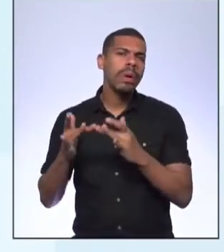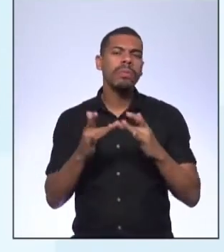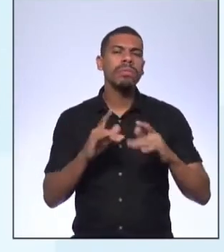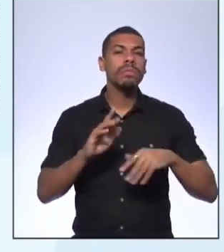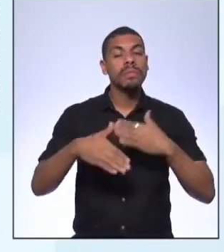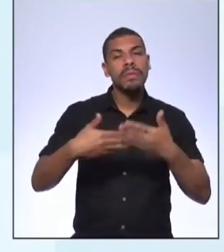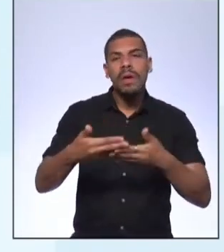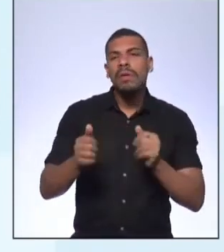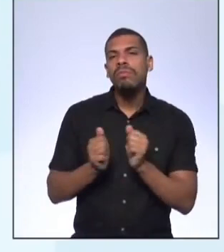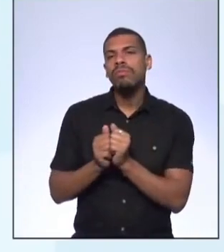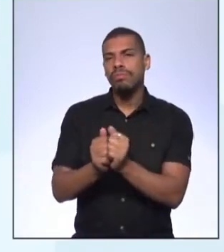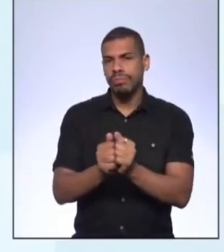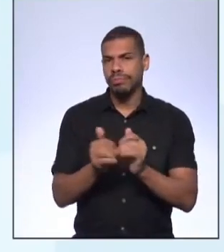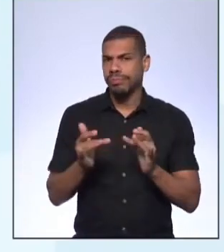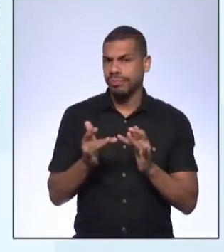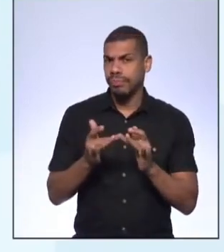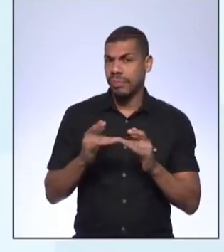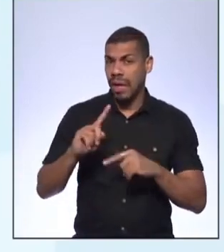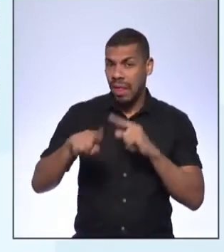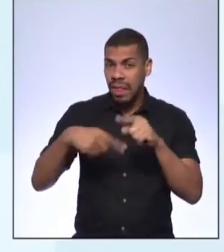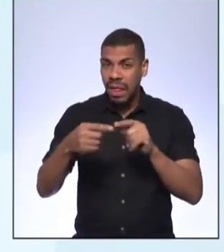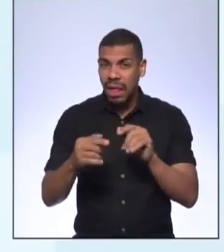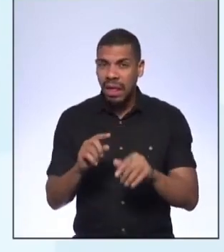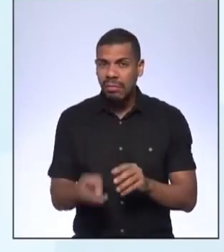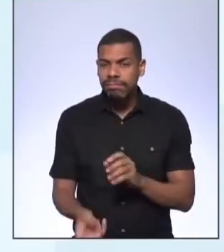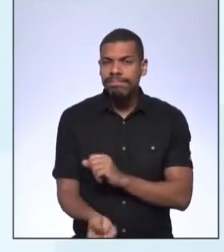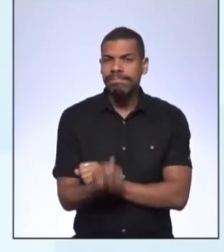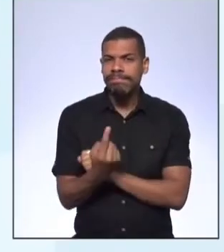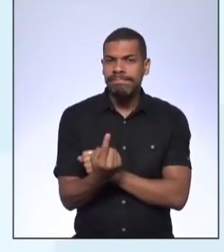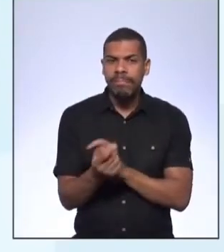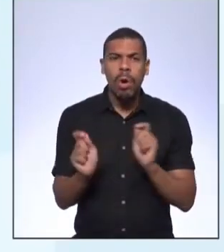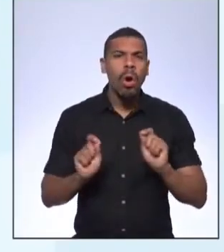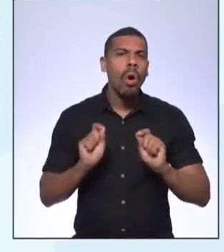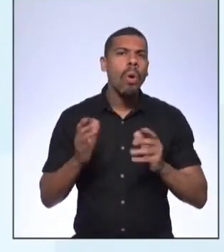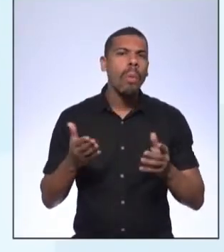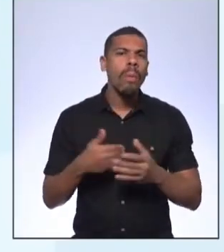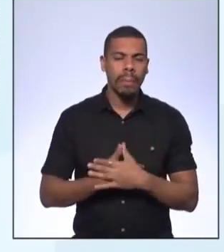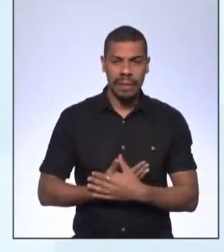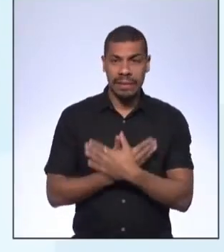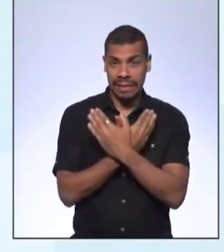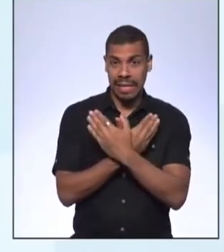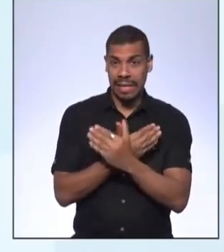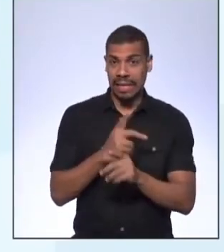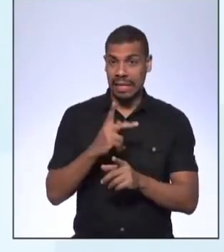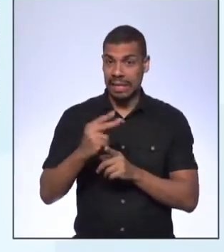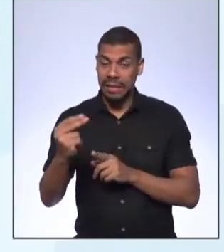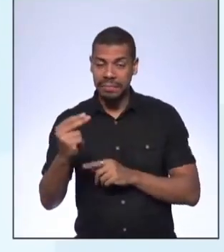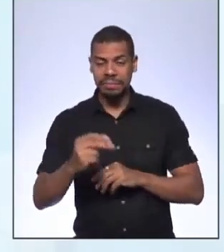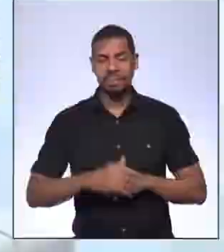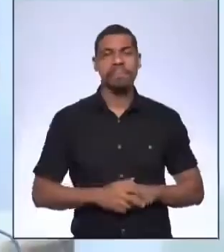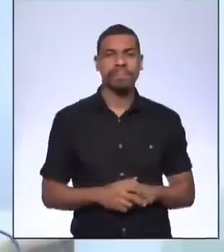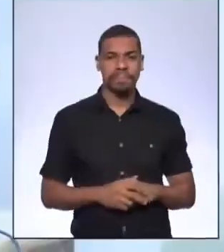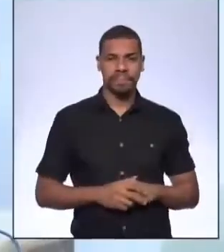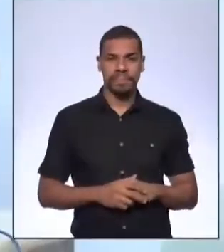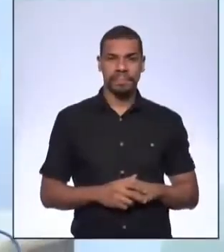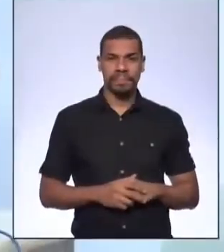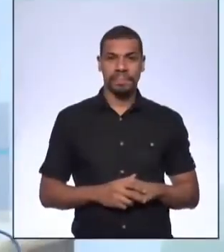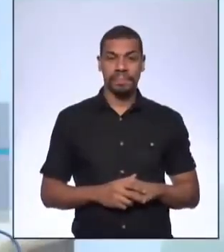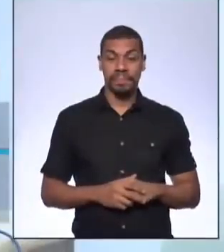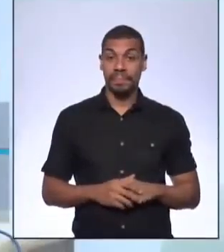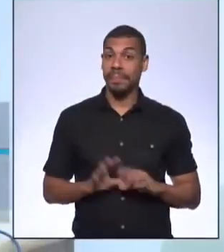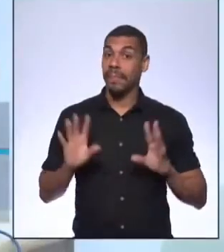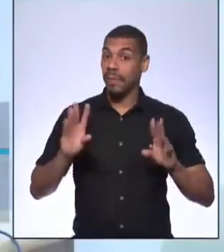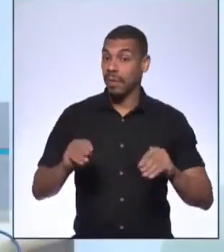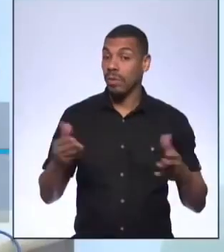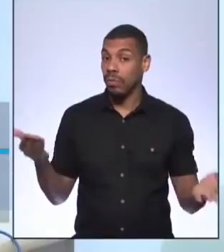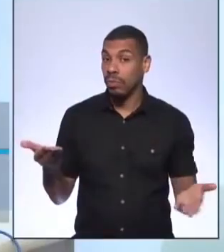uma aproximação, mas depois veio a conquista dos astecas aí. Tá? Então, com base em tudo